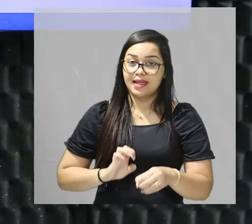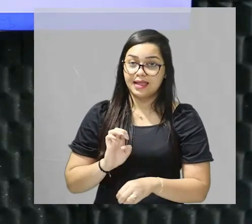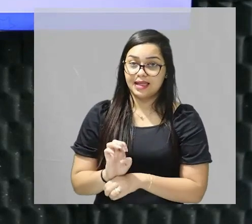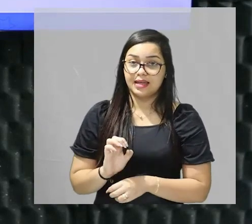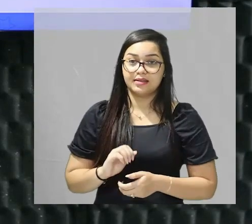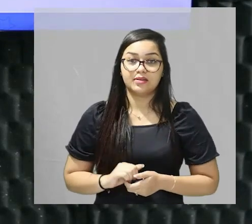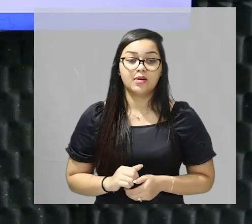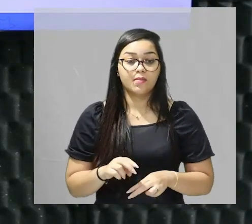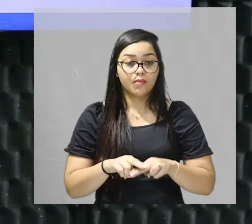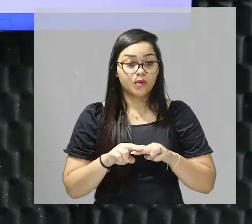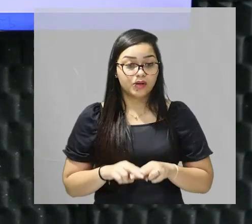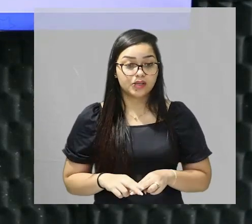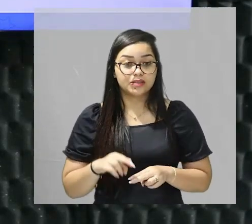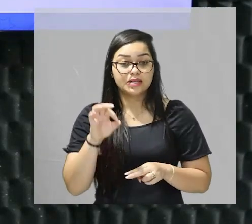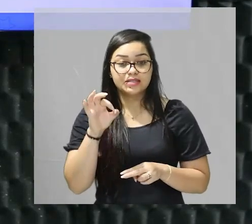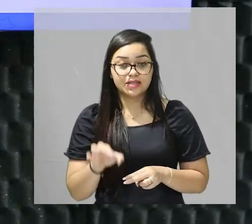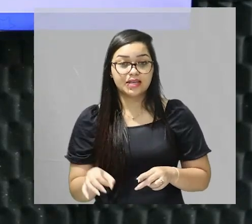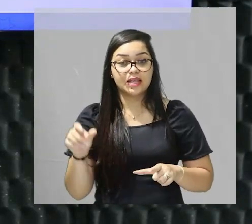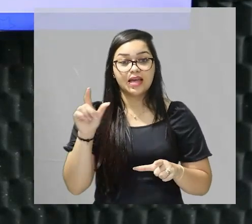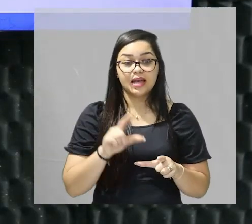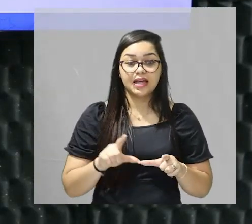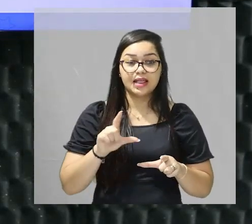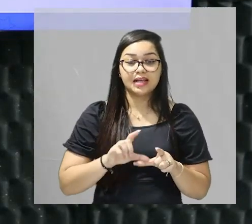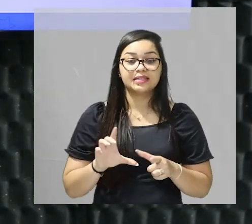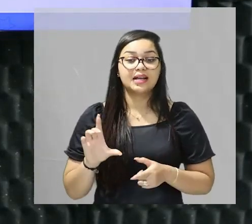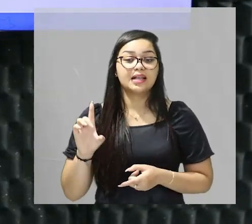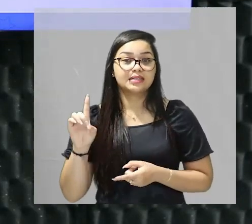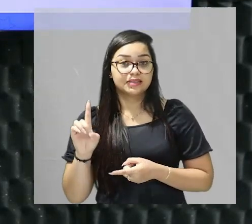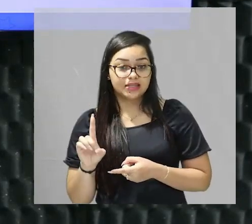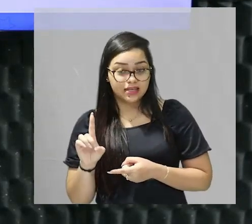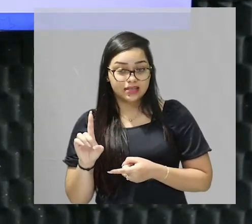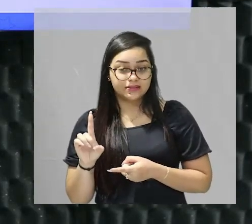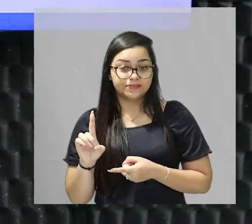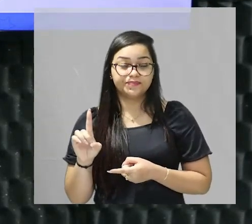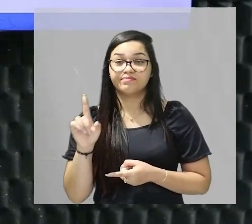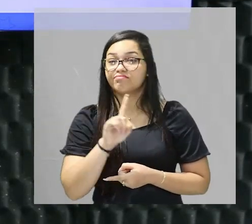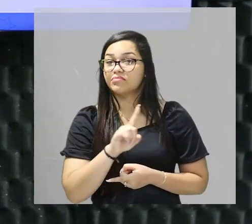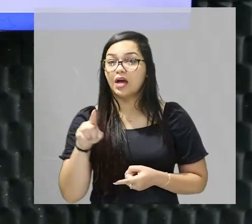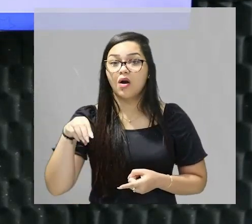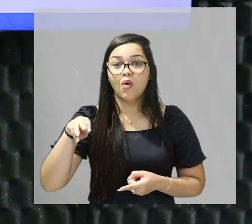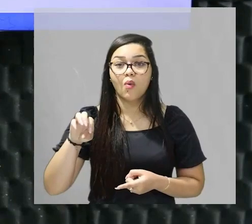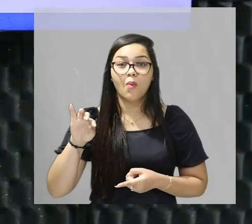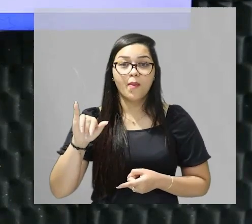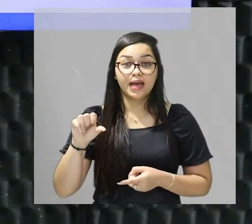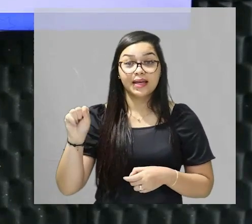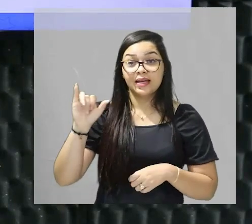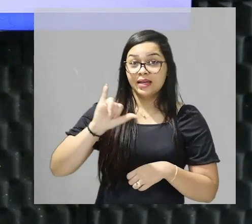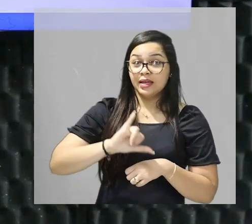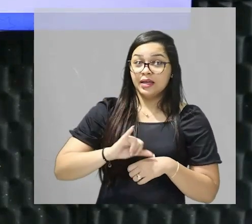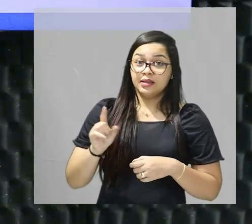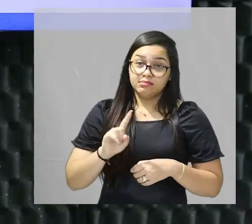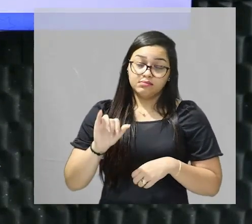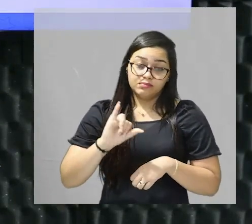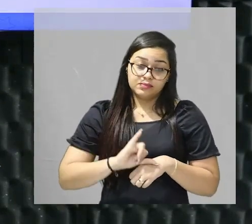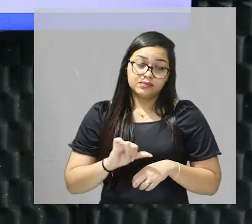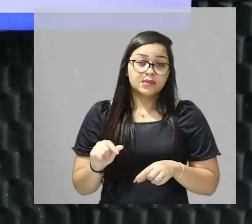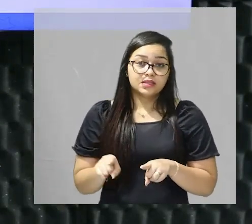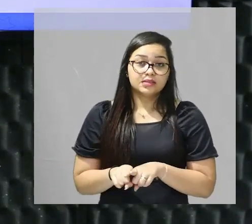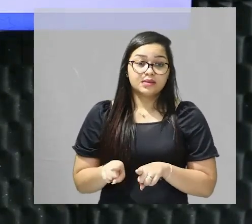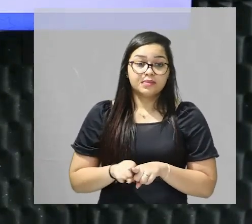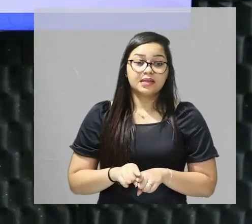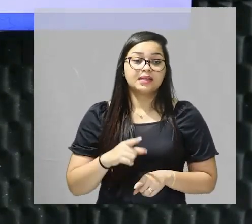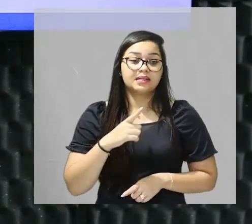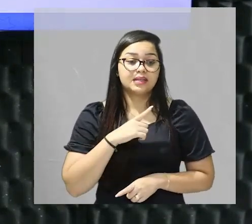Por isso, a alternativa correta, a letra D, ok? Os não metais. Não metais, mesmo que